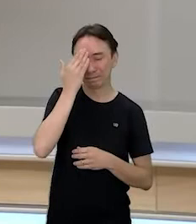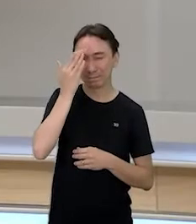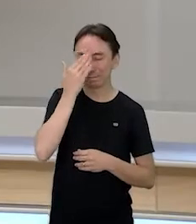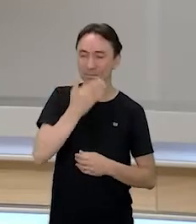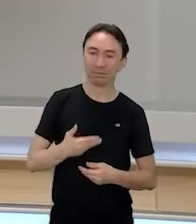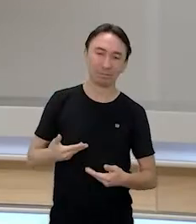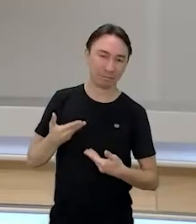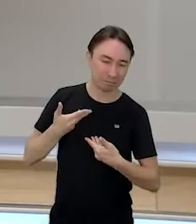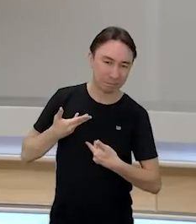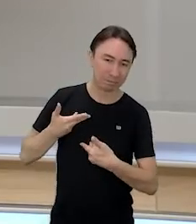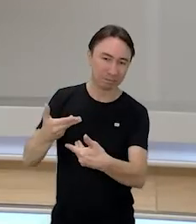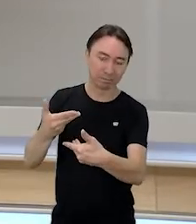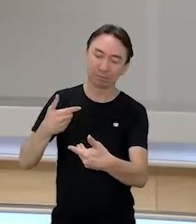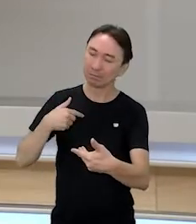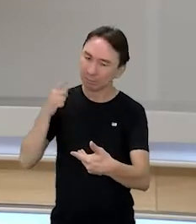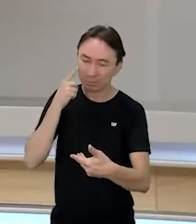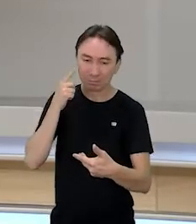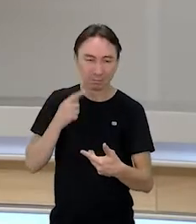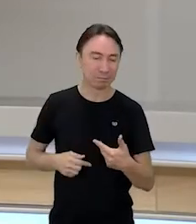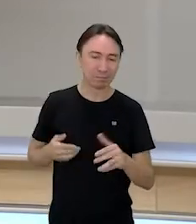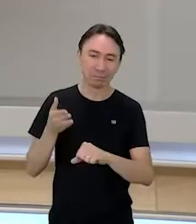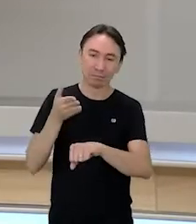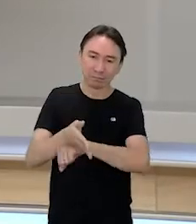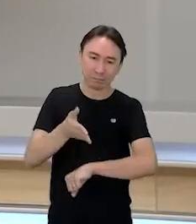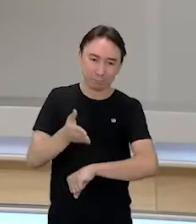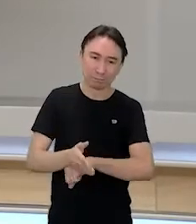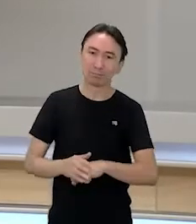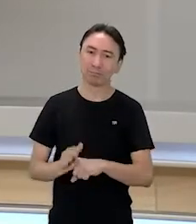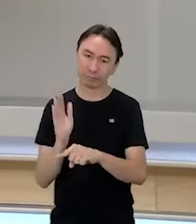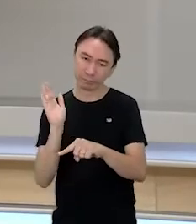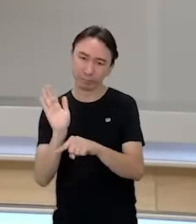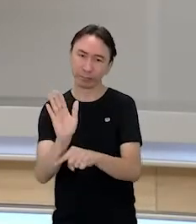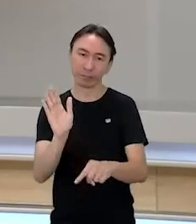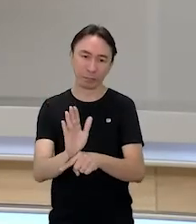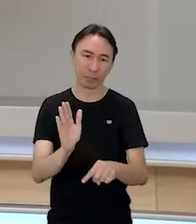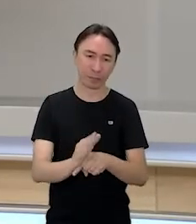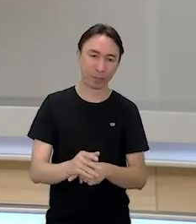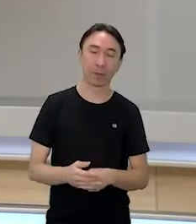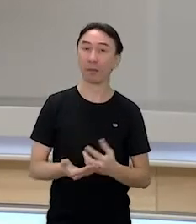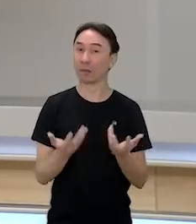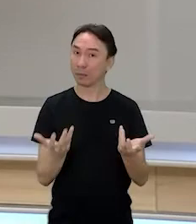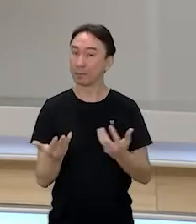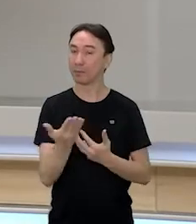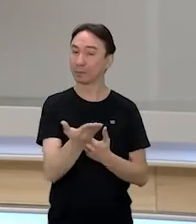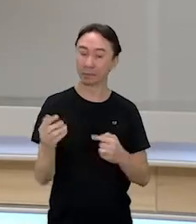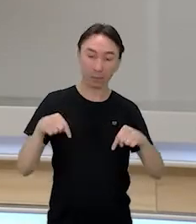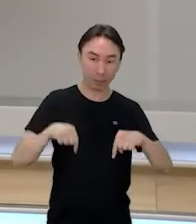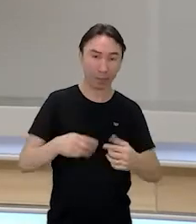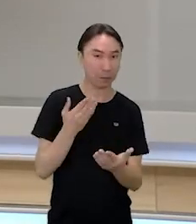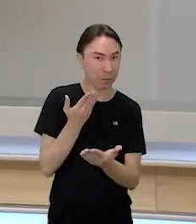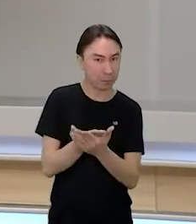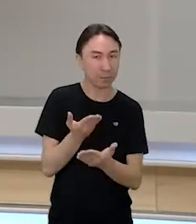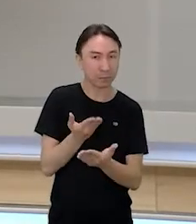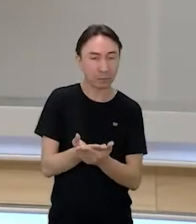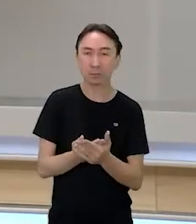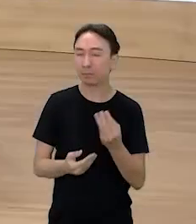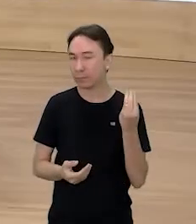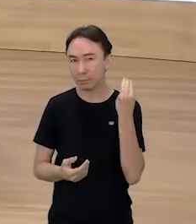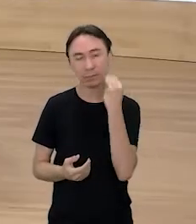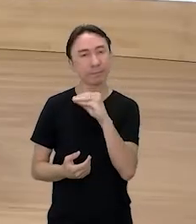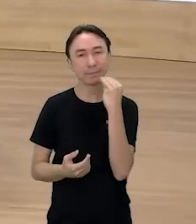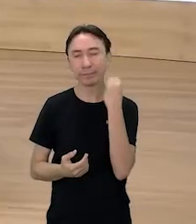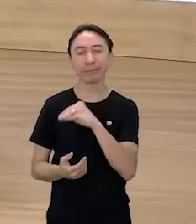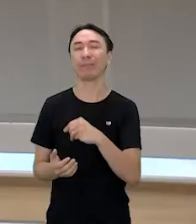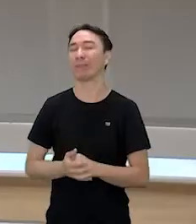trabalhando para vocês. Satisfação, prazer muito grande, espero que vocês aproveitem muito bem a aula, que vai ser muito bacana. Né, Nancy?